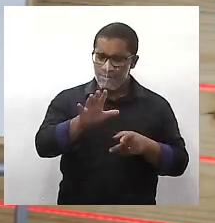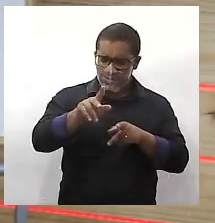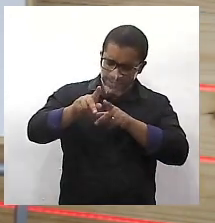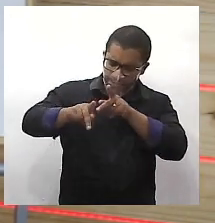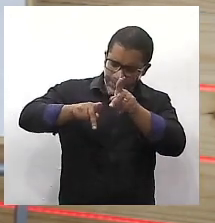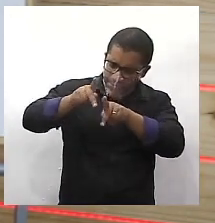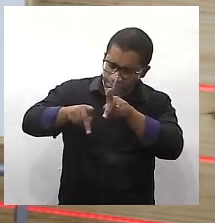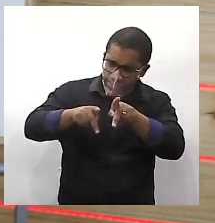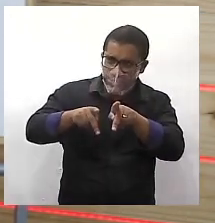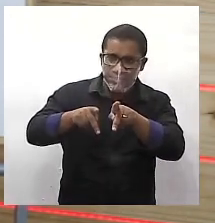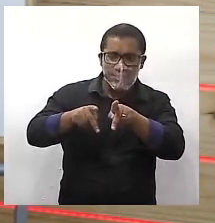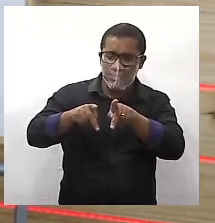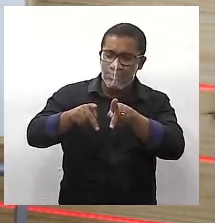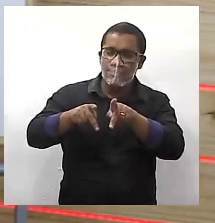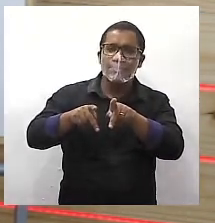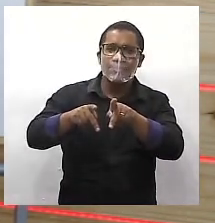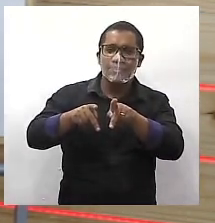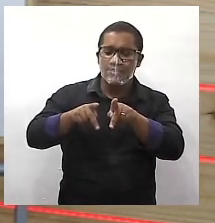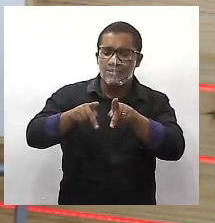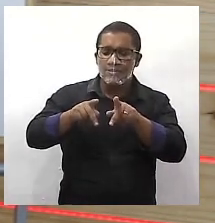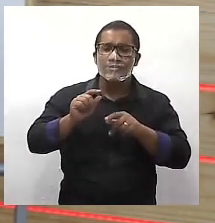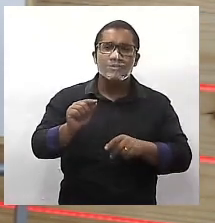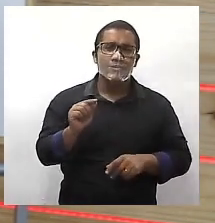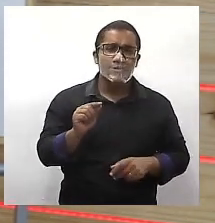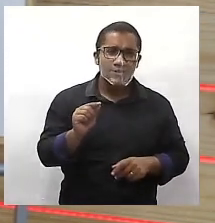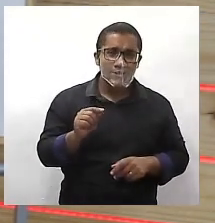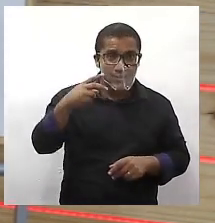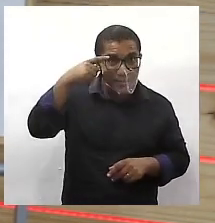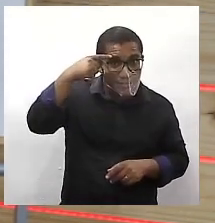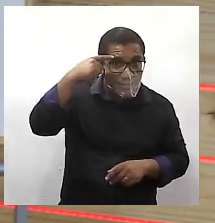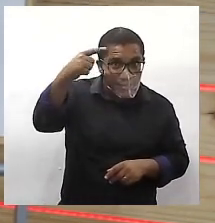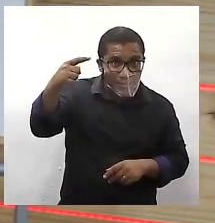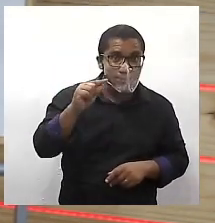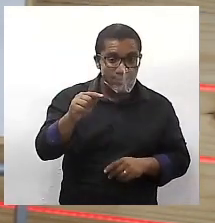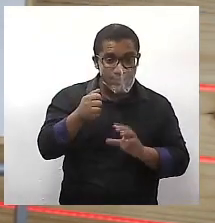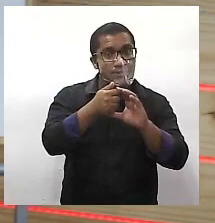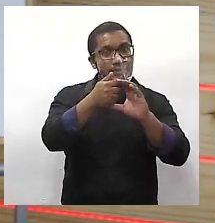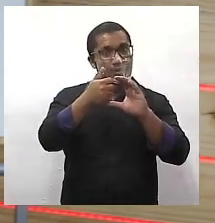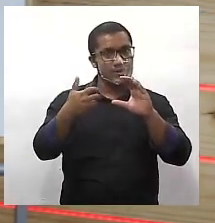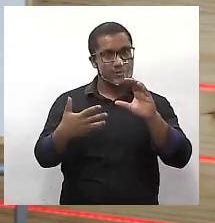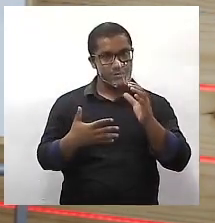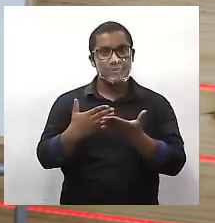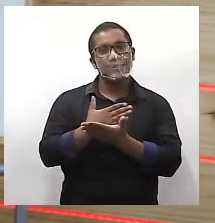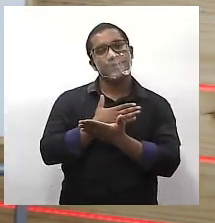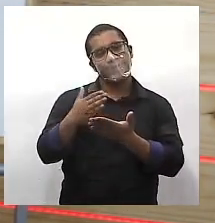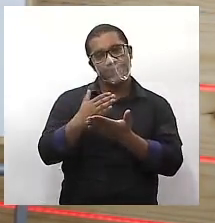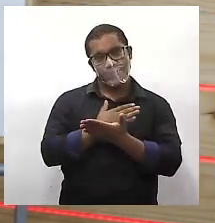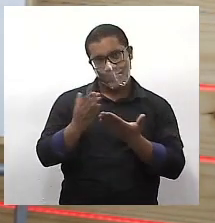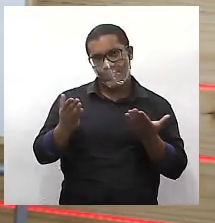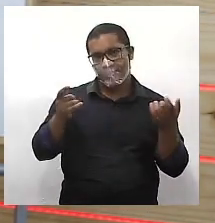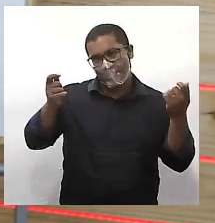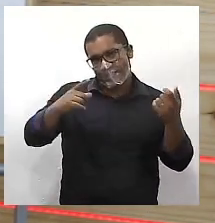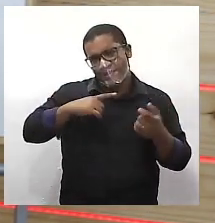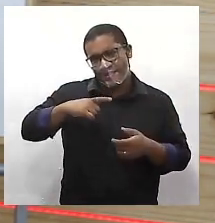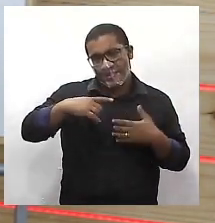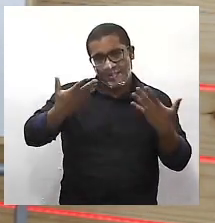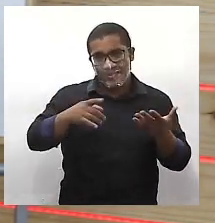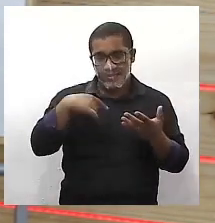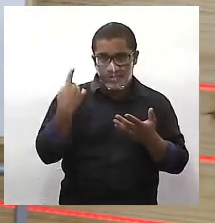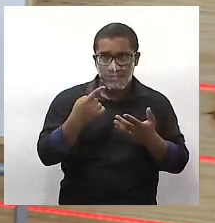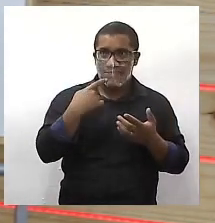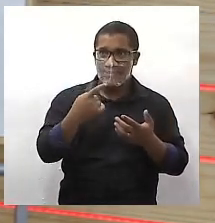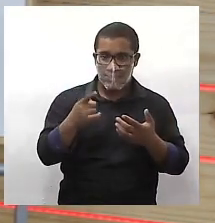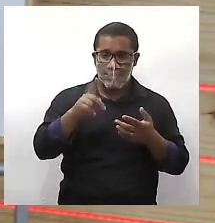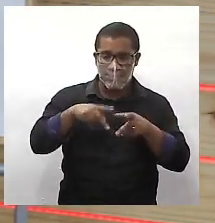população aqui, quando a gente trabalha com isso, quando a gente cita isso, lembrem que a gente tem algumas características que a gente pode considerar exatamente dessa população.